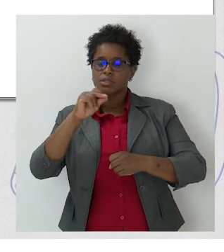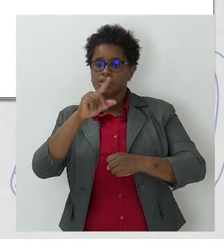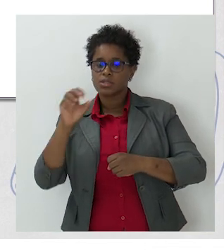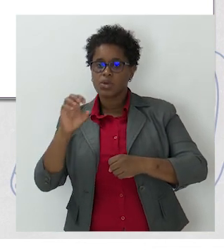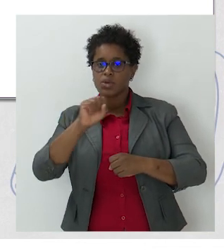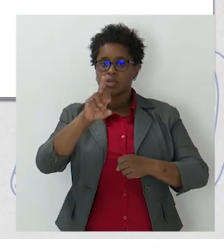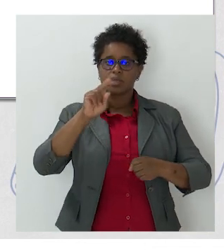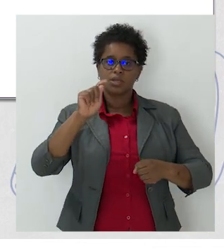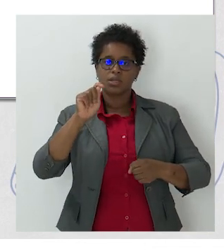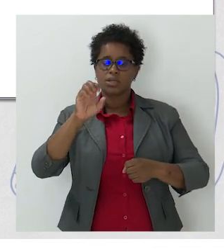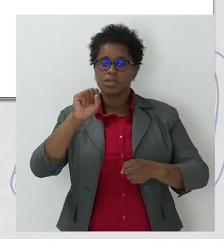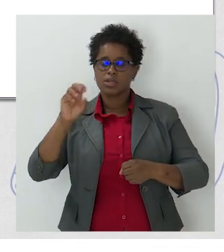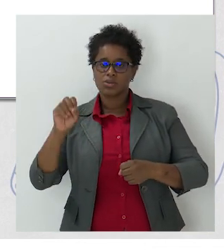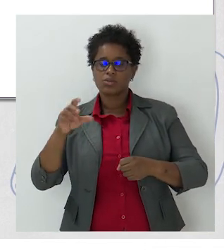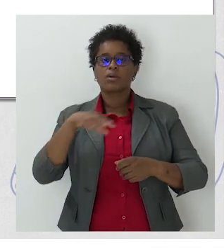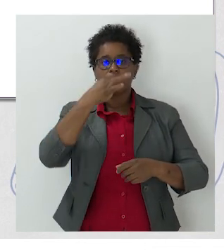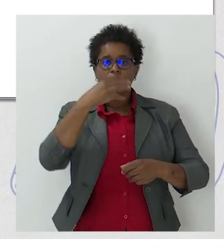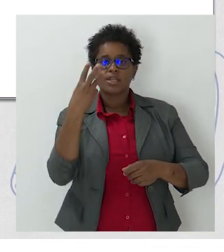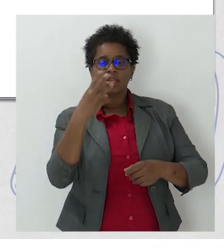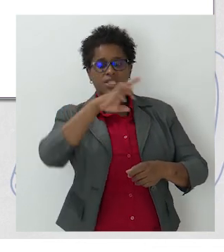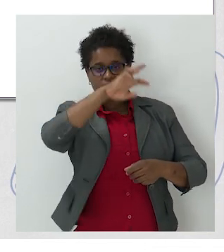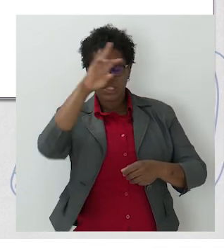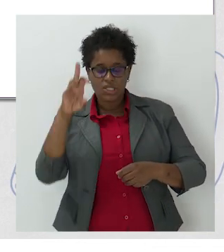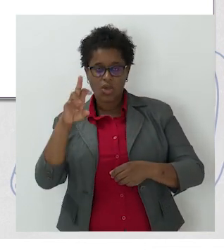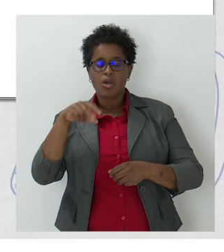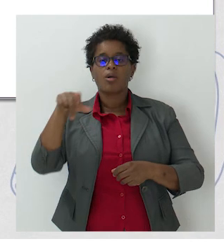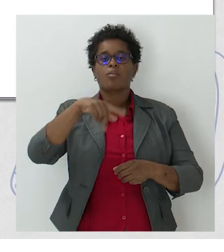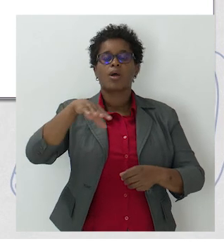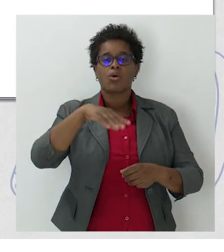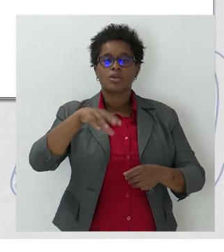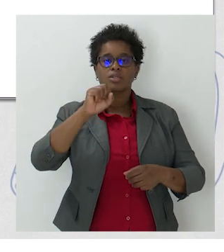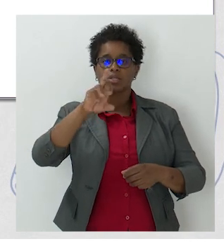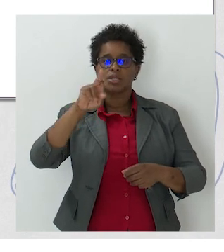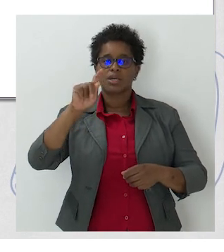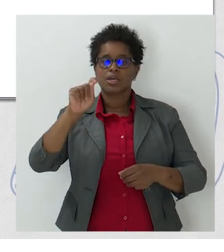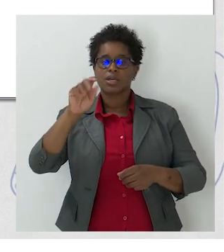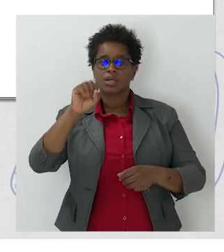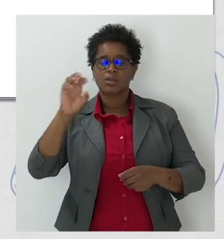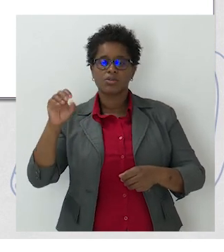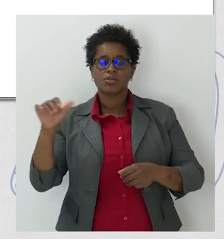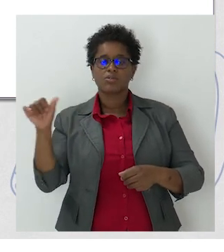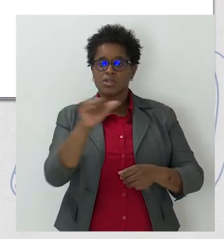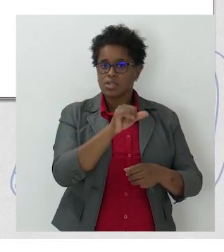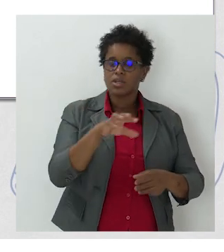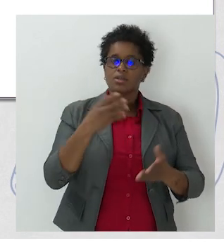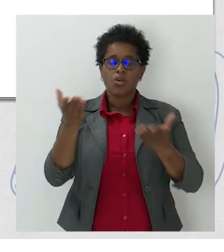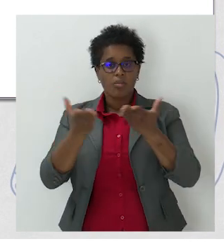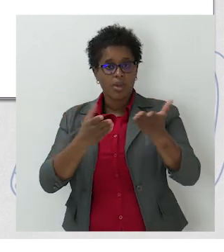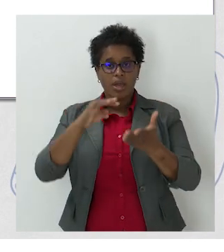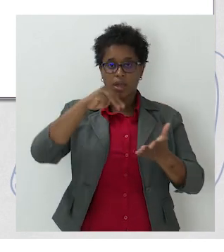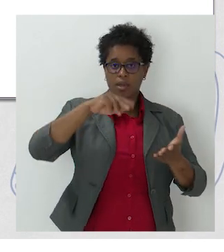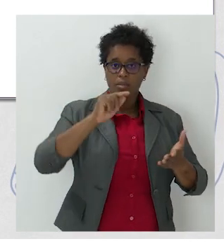Menciona 3 regiões para onde os gregos emigraram. Distingue metrópole da